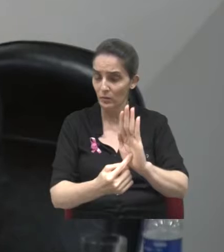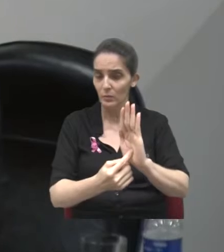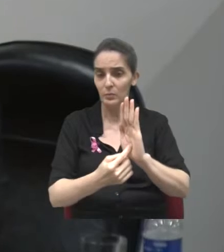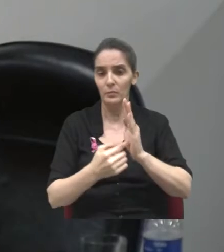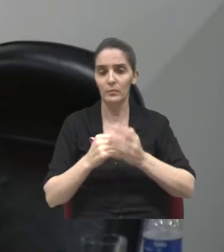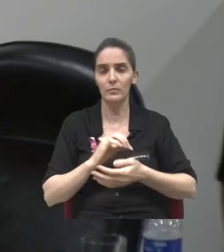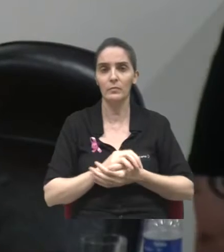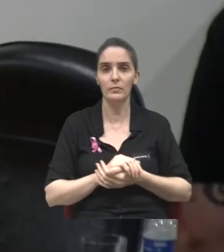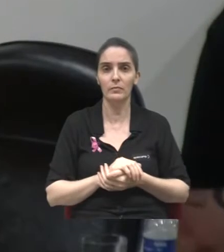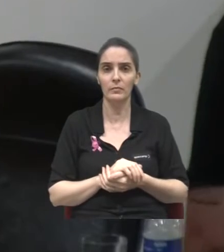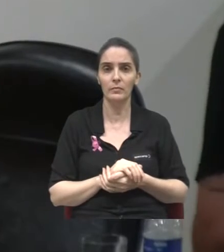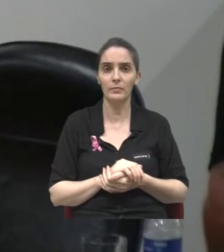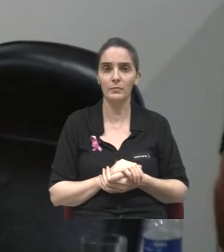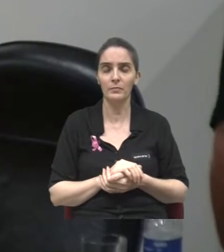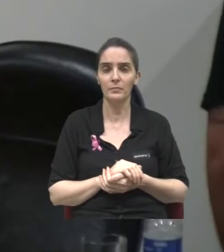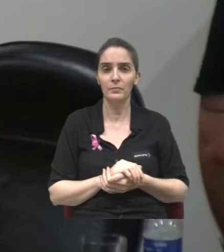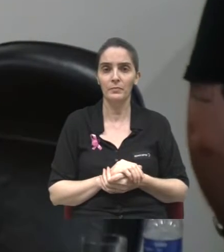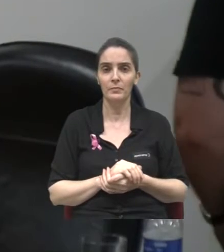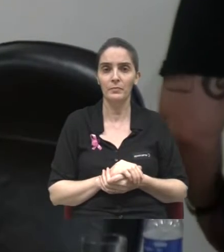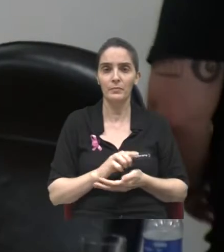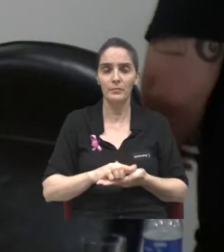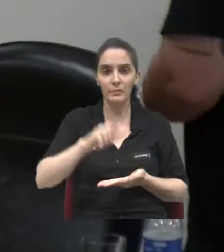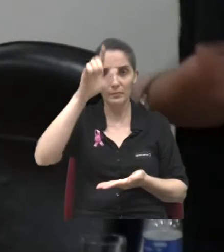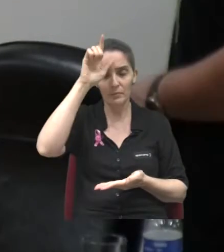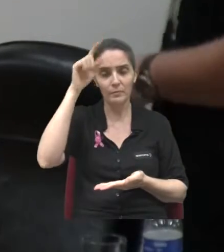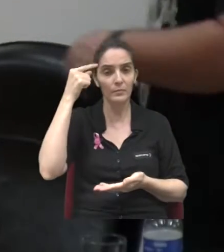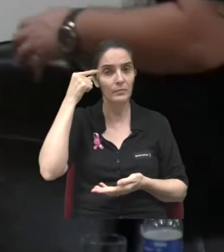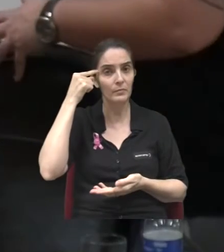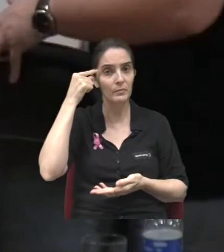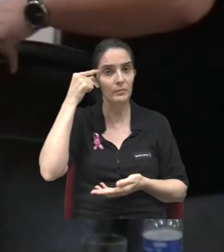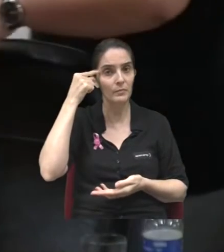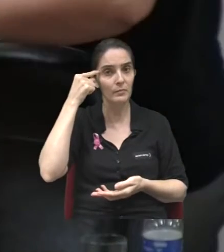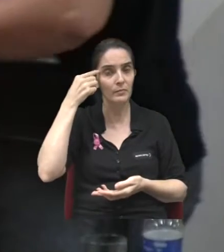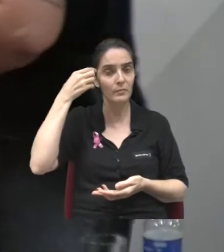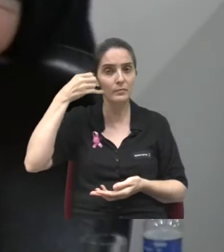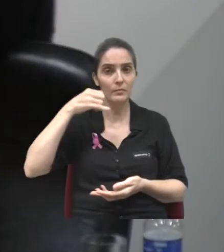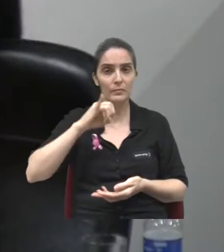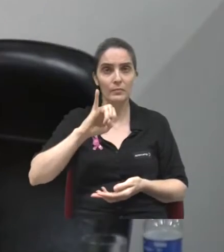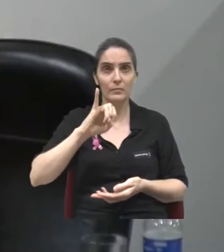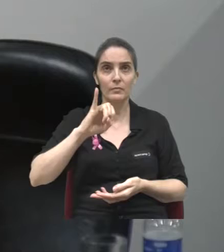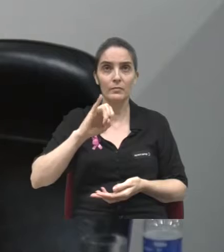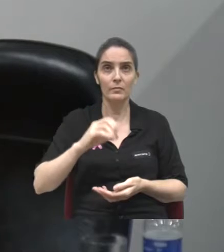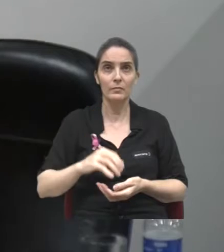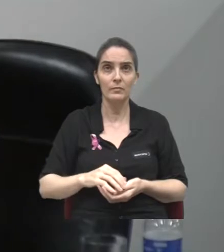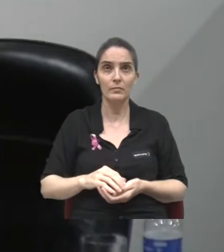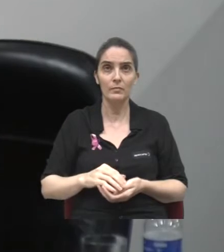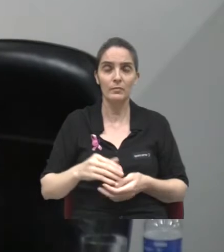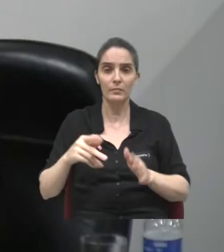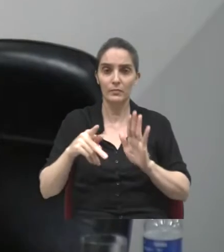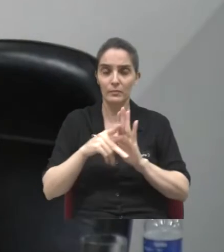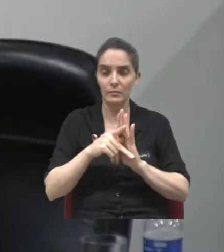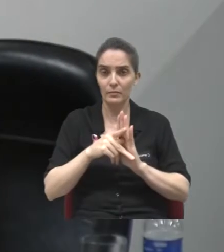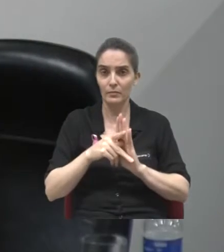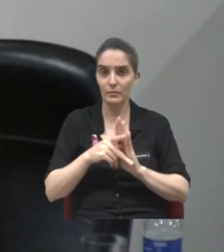os senhores reconsiderassem a possibilidade de colocar o meu projeto do Vale Remédio em pauta, né, para a